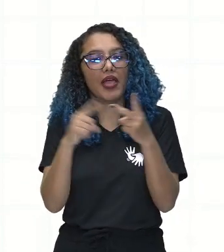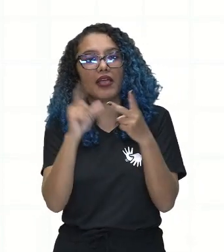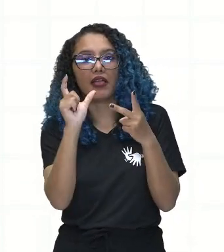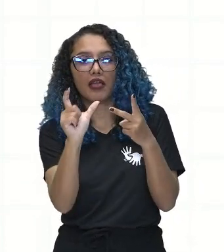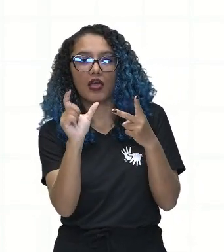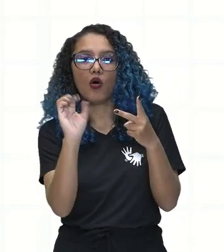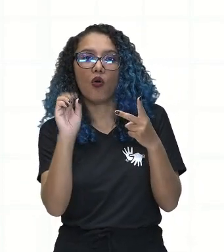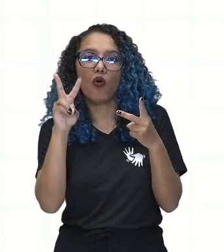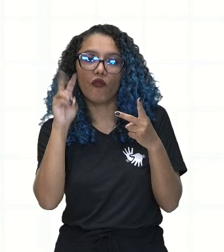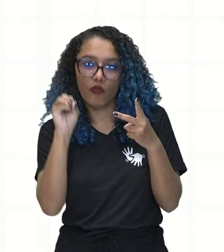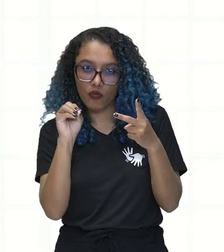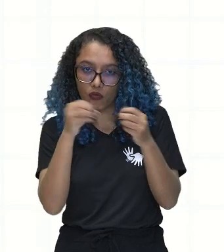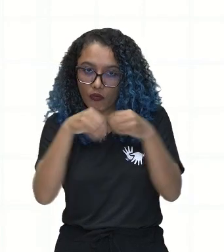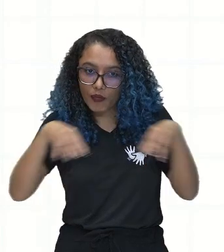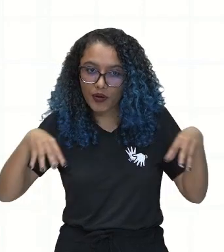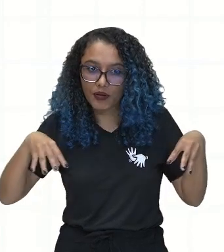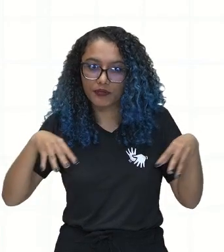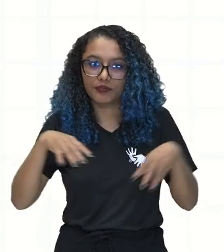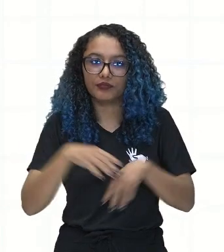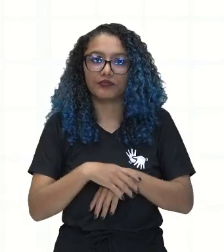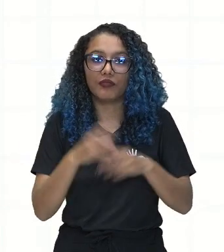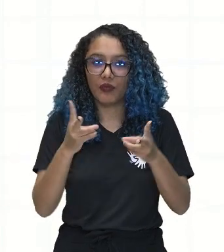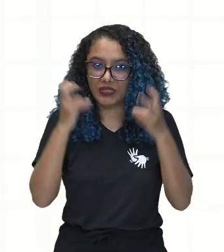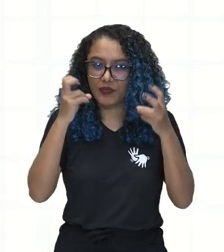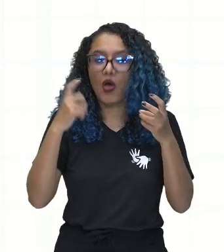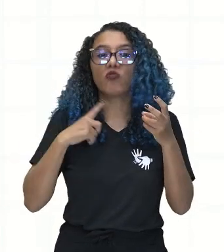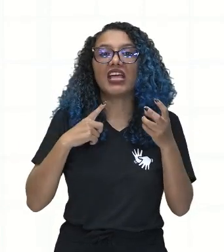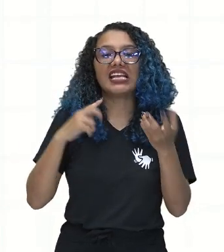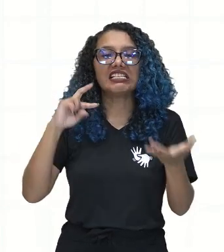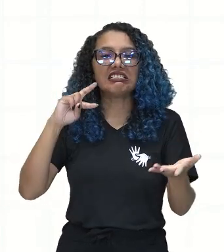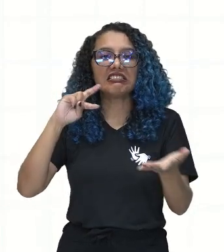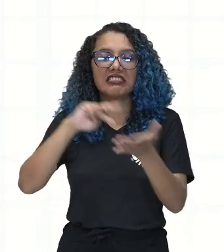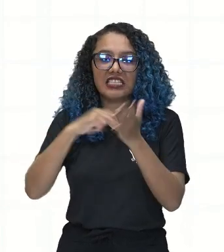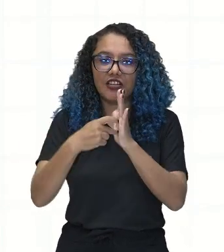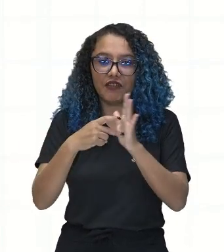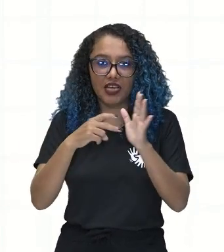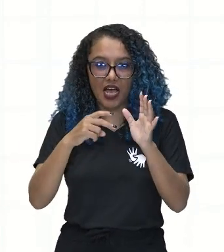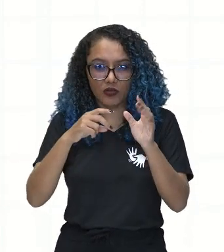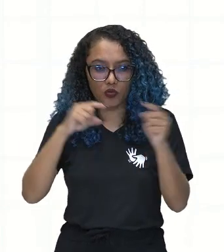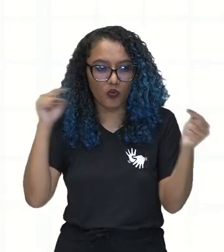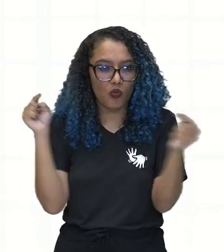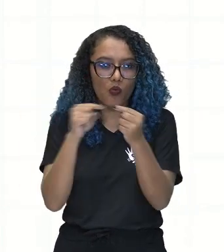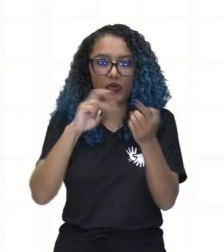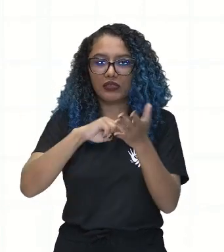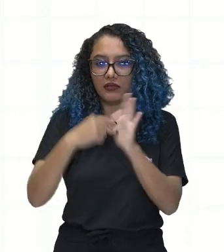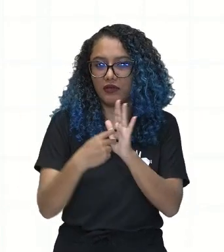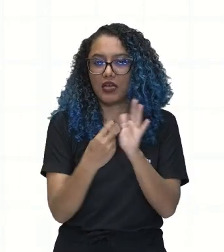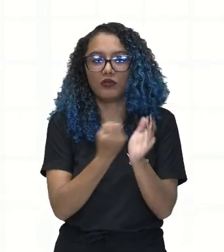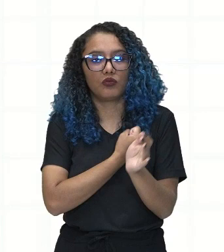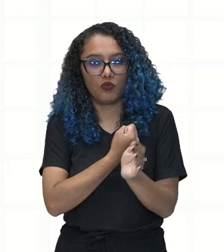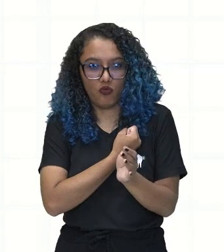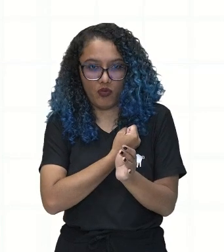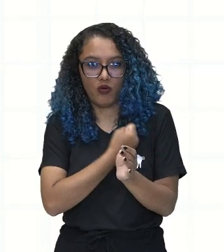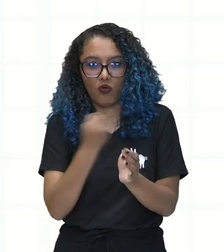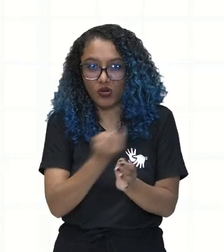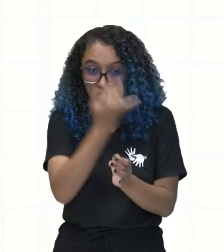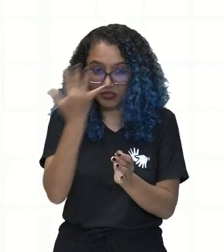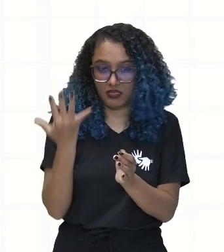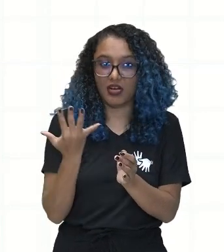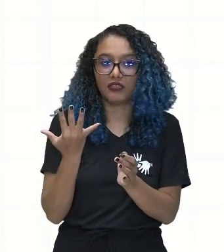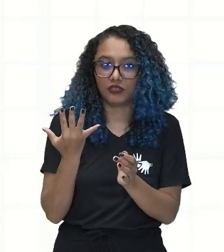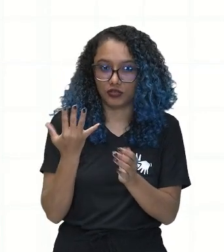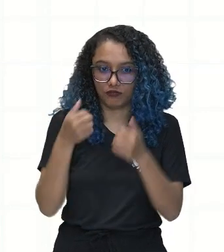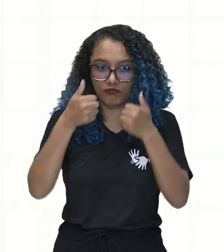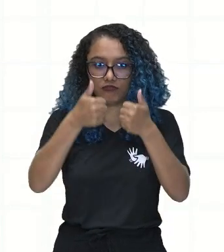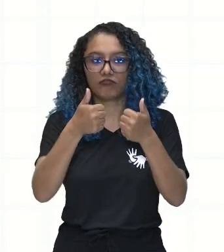caneca. Ideia de numeral, meia, meio, inteiro, ok? Muito bem. Olha só, é um